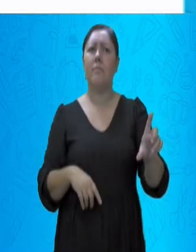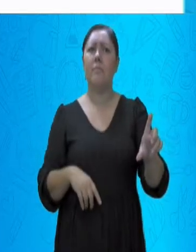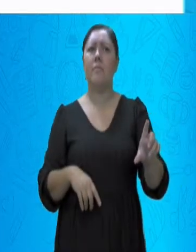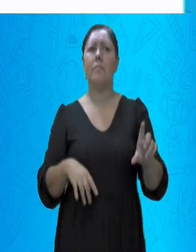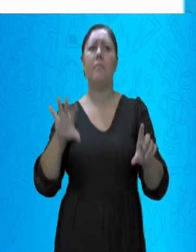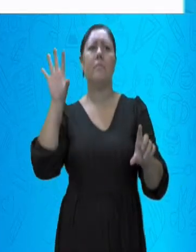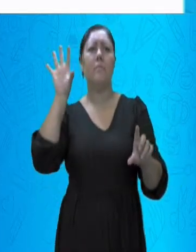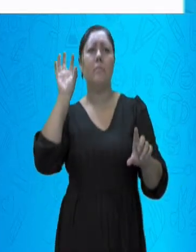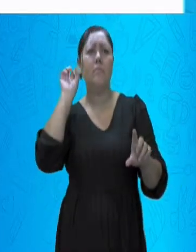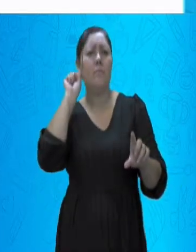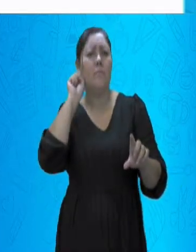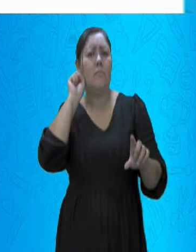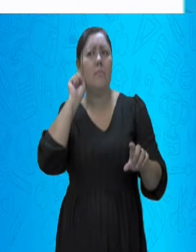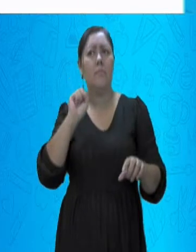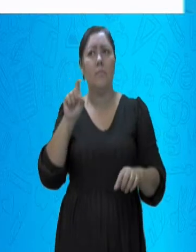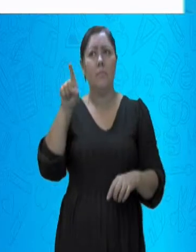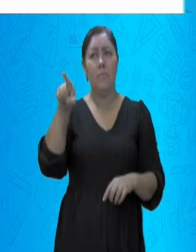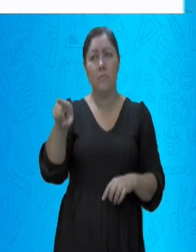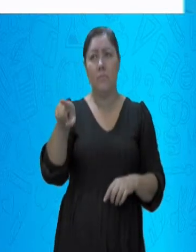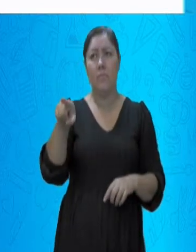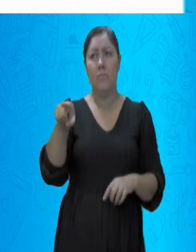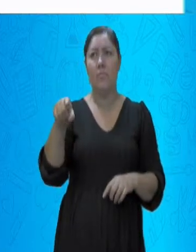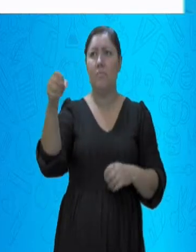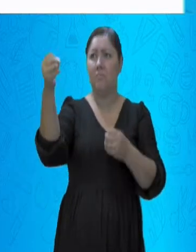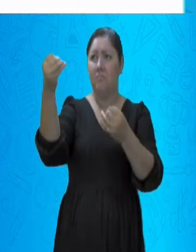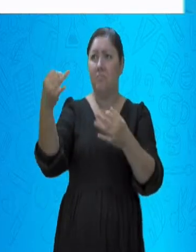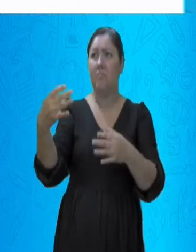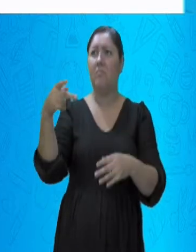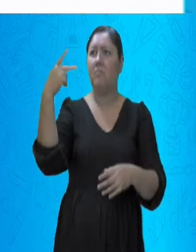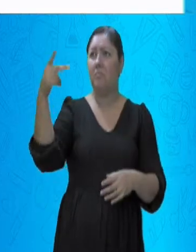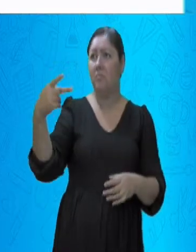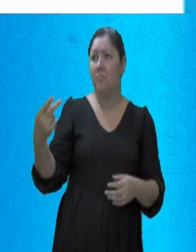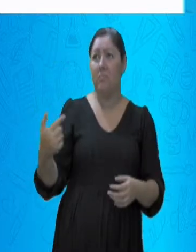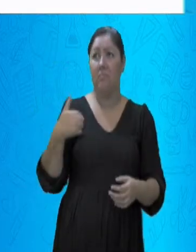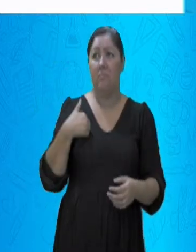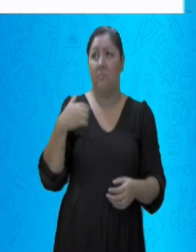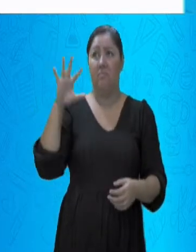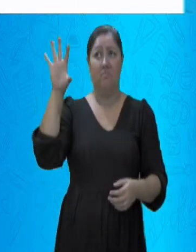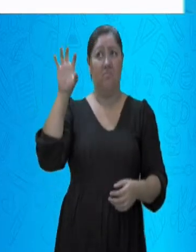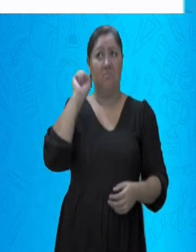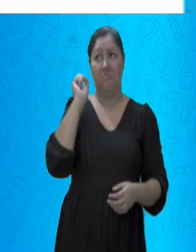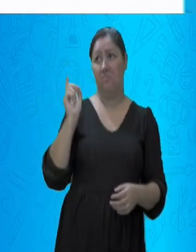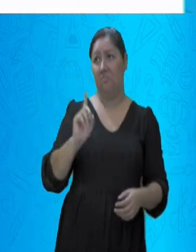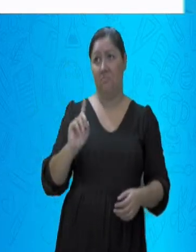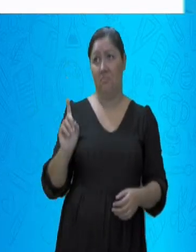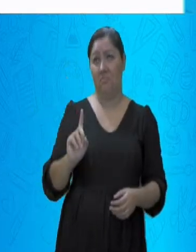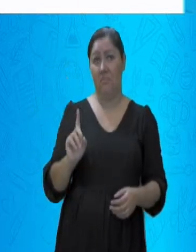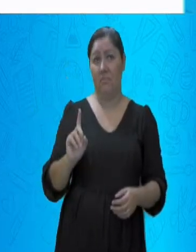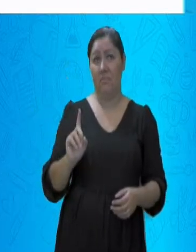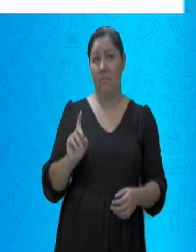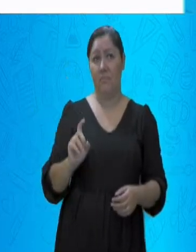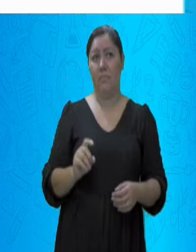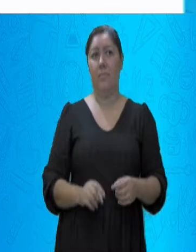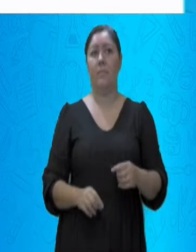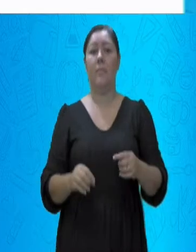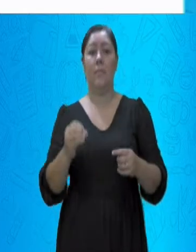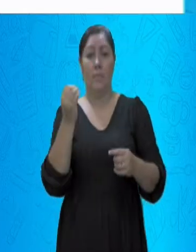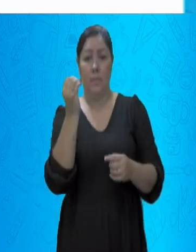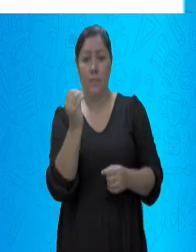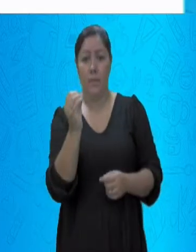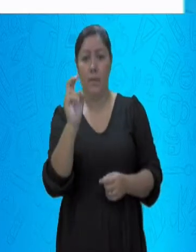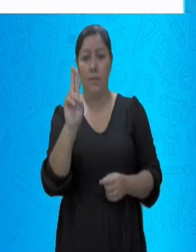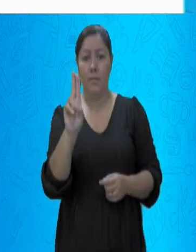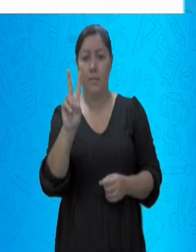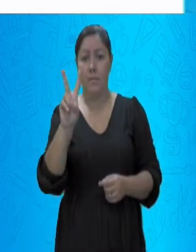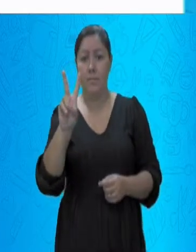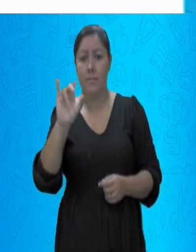você estava dizendo, por exemplo. Agora eu disse escutar, ok? Agora vamos trocar